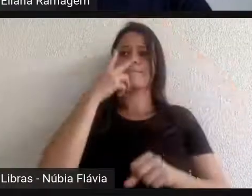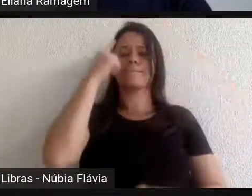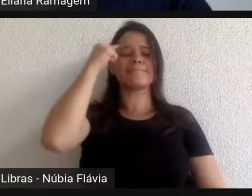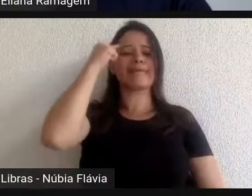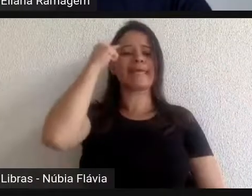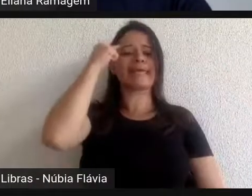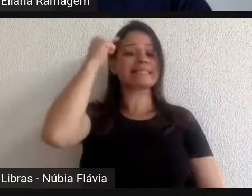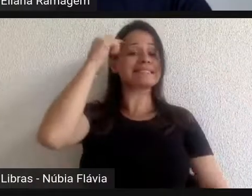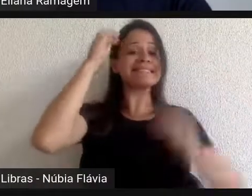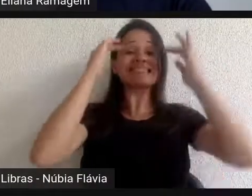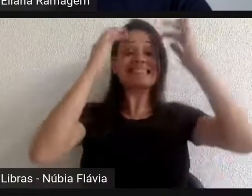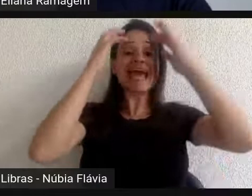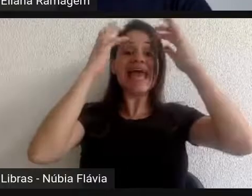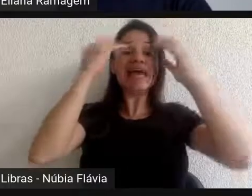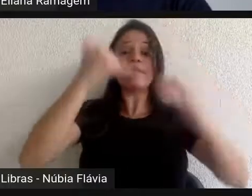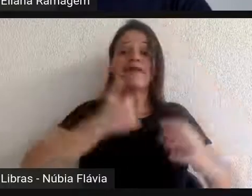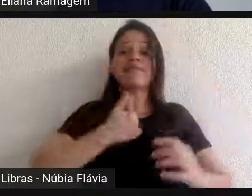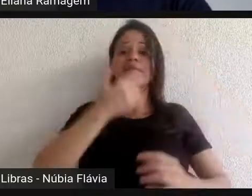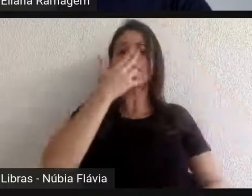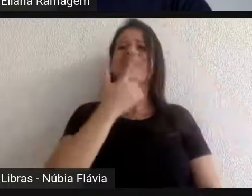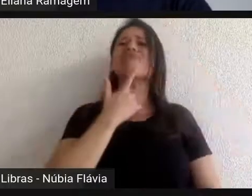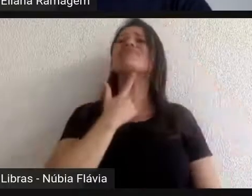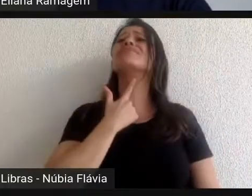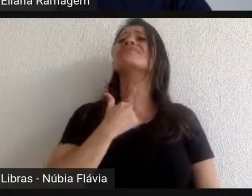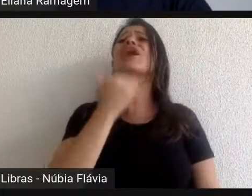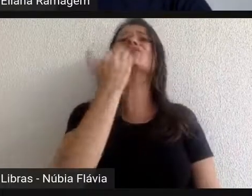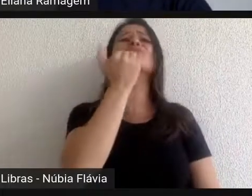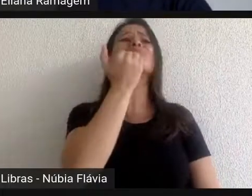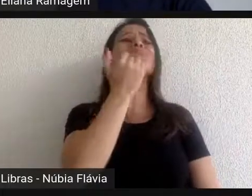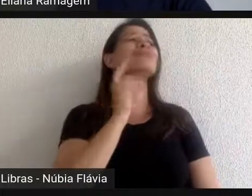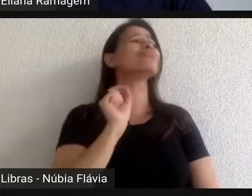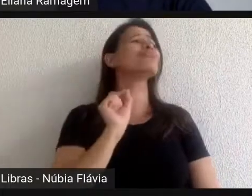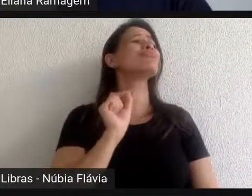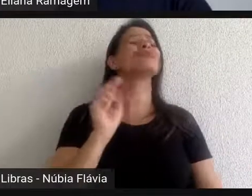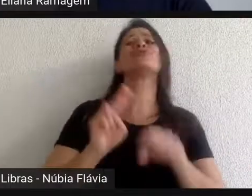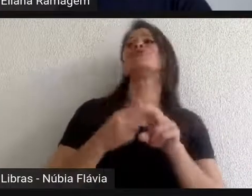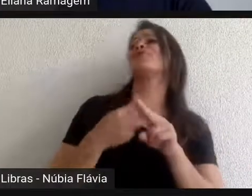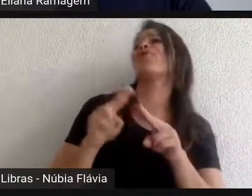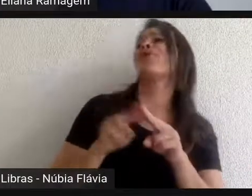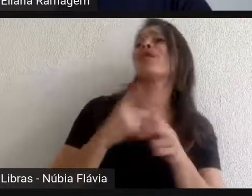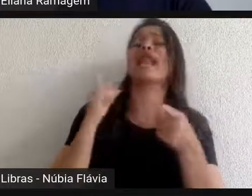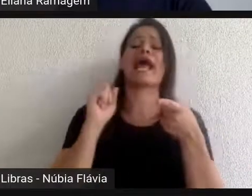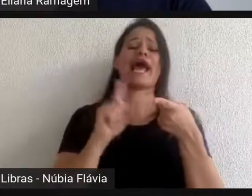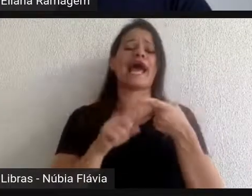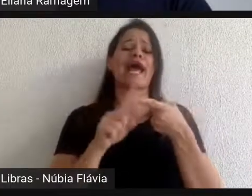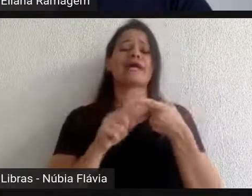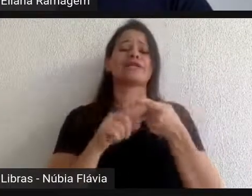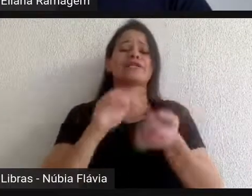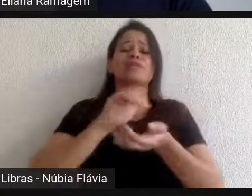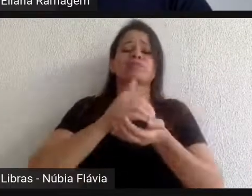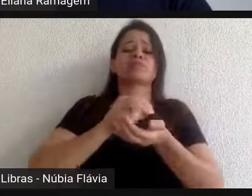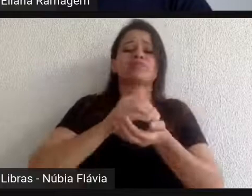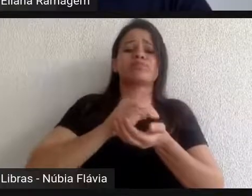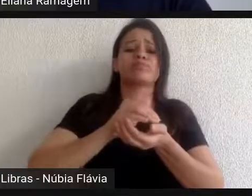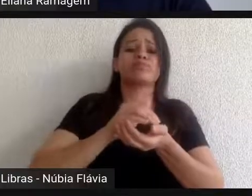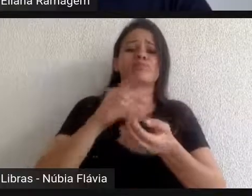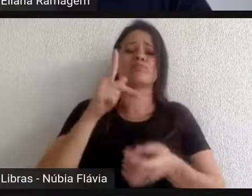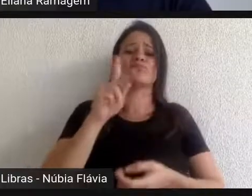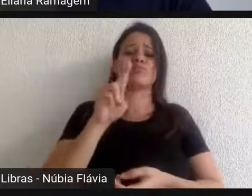comer? Me dá vontade de comer chocolate, me dá vontade de comer pudim. Até uns tempos atrás no